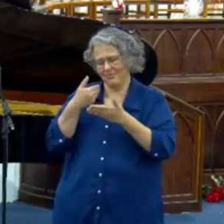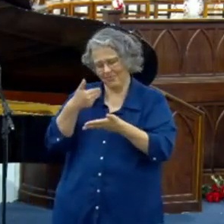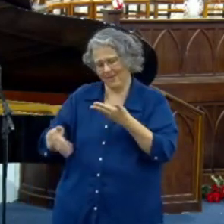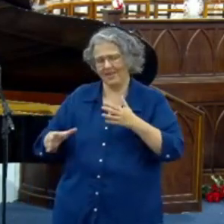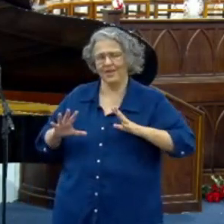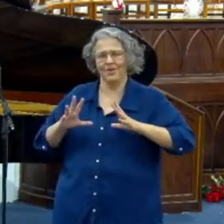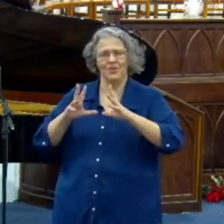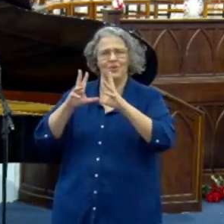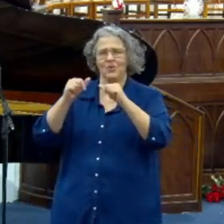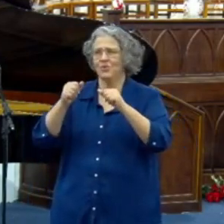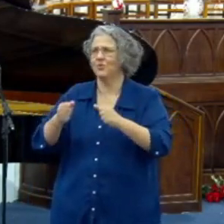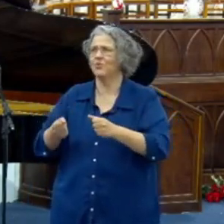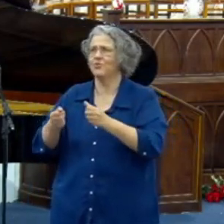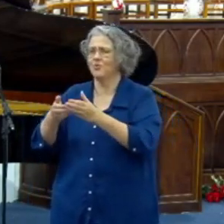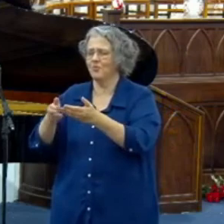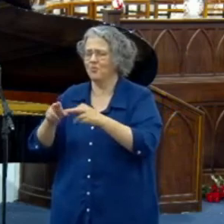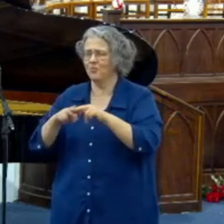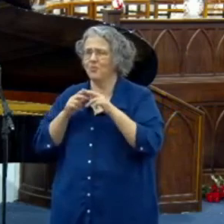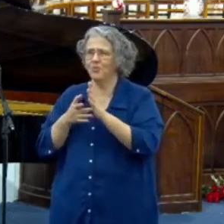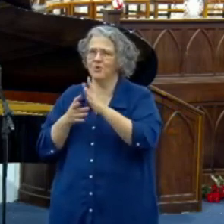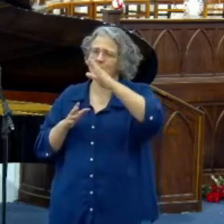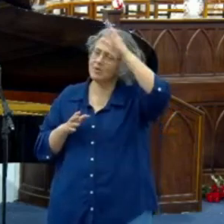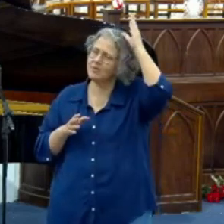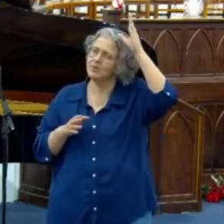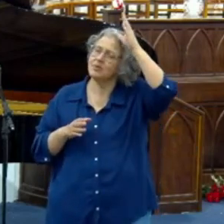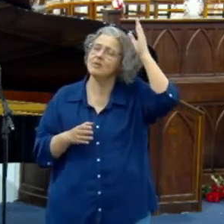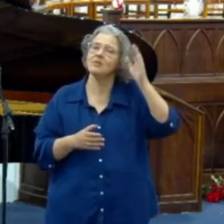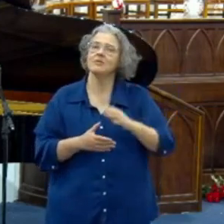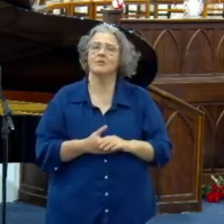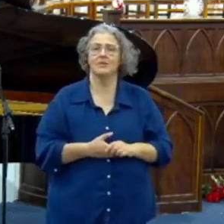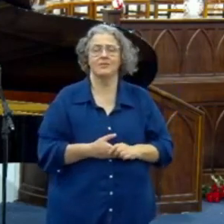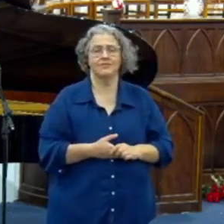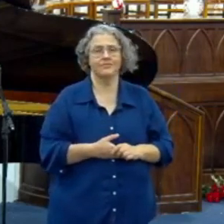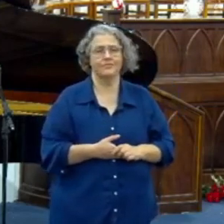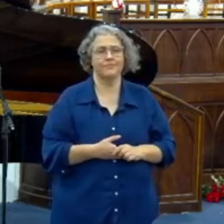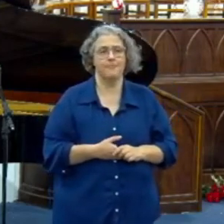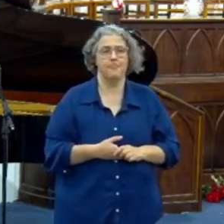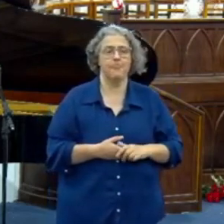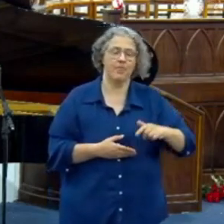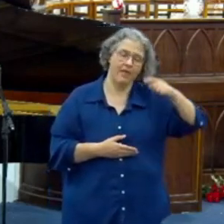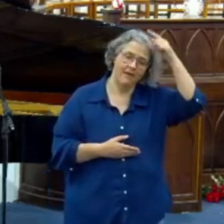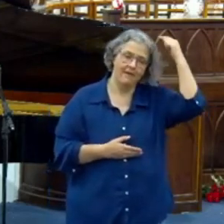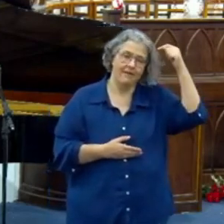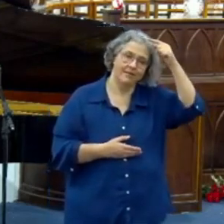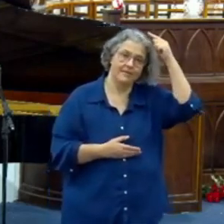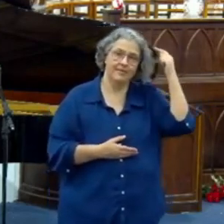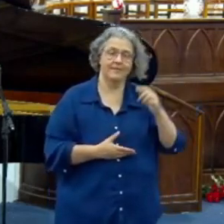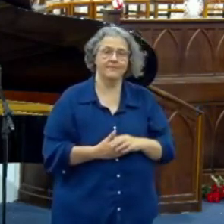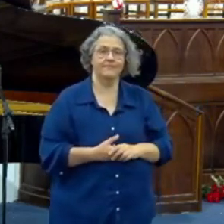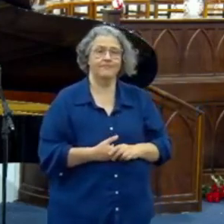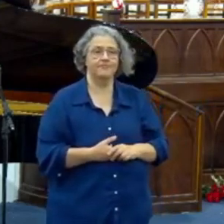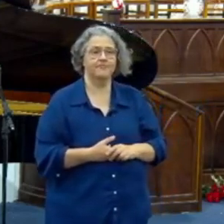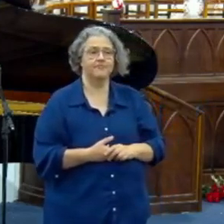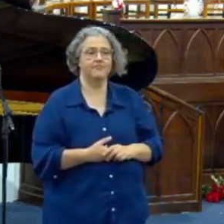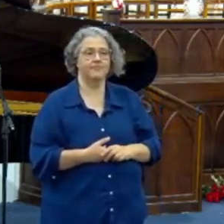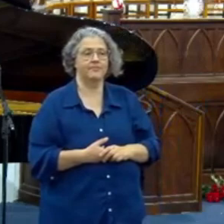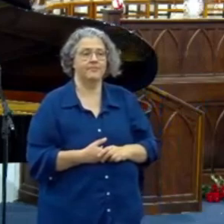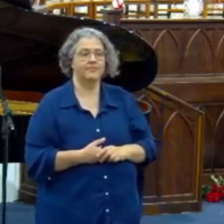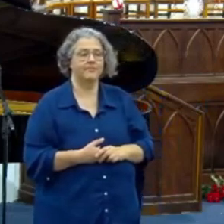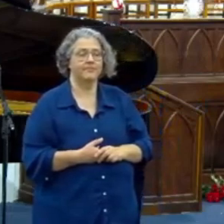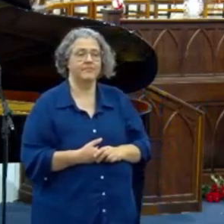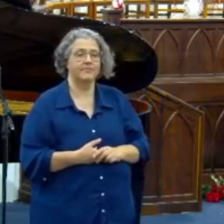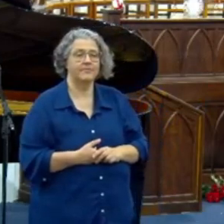nosso próprio conforto. Ele disse numa obra chamada Santidade. E por último, um autor vivo